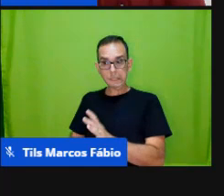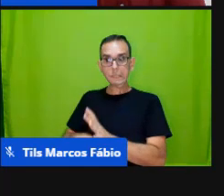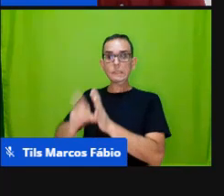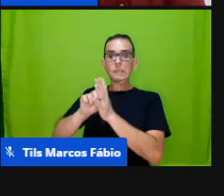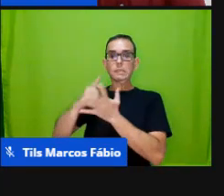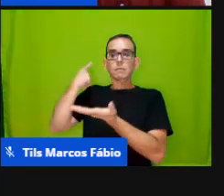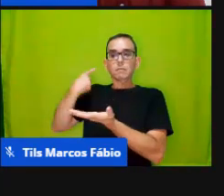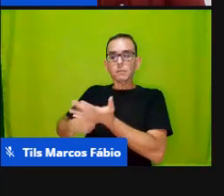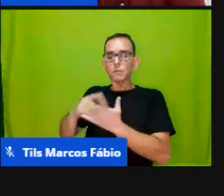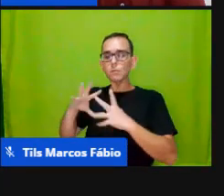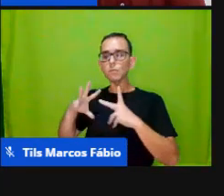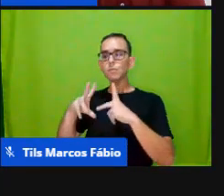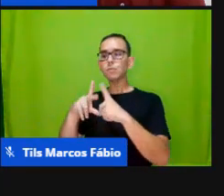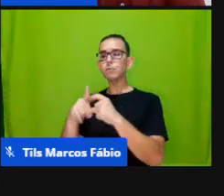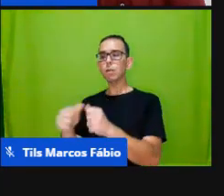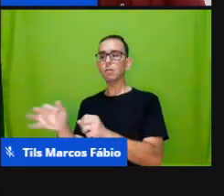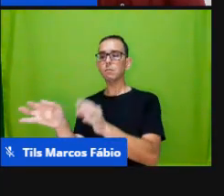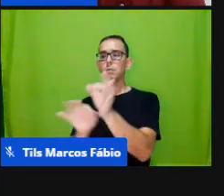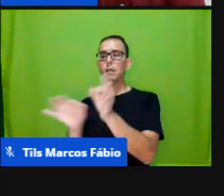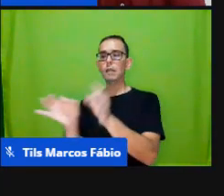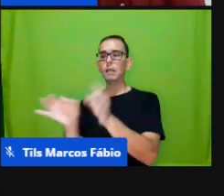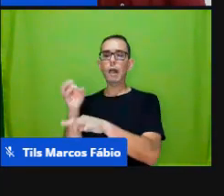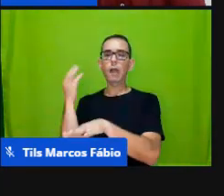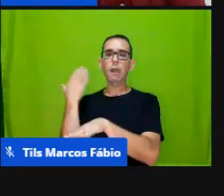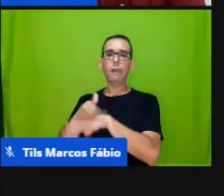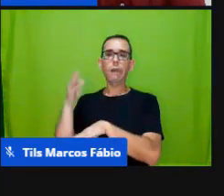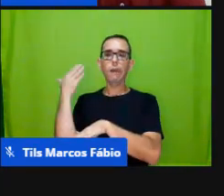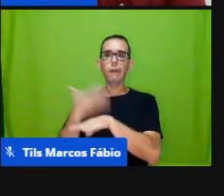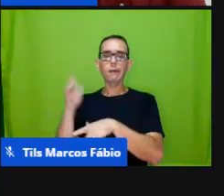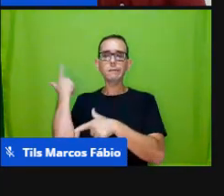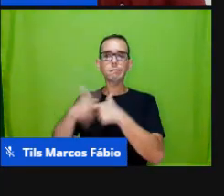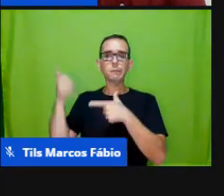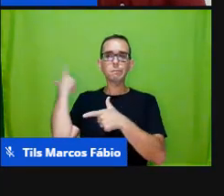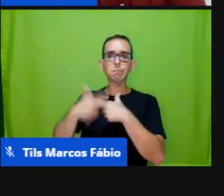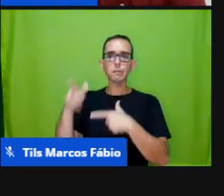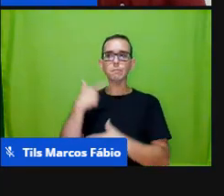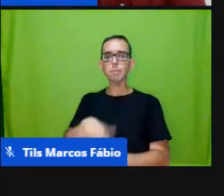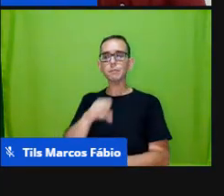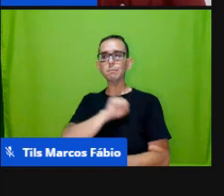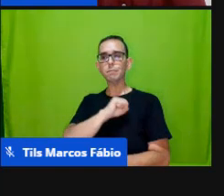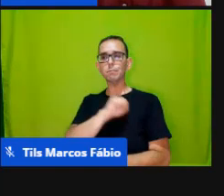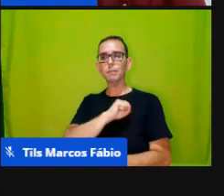mundo está preparado com as doenças aí coronianas, né? Na coronária